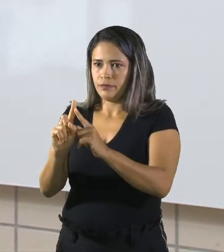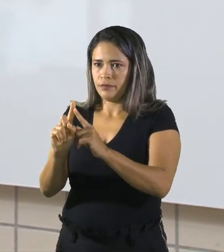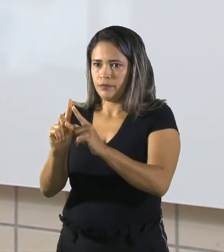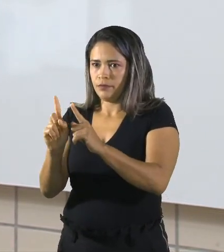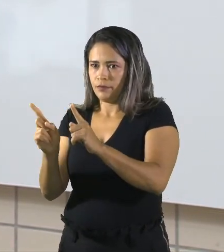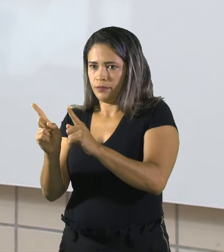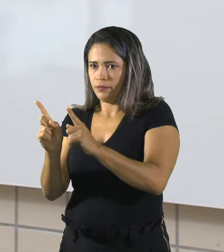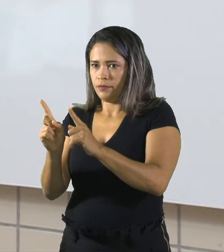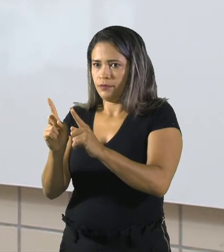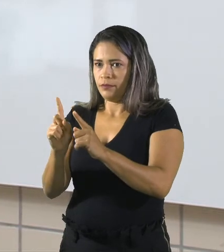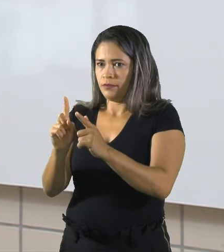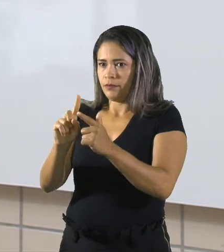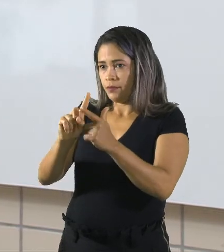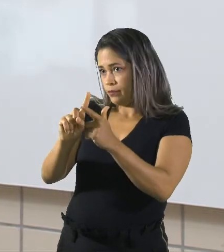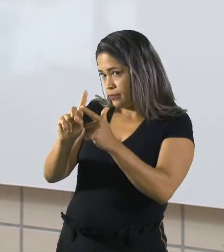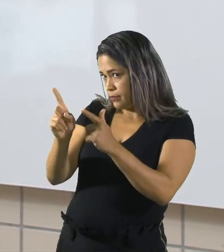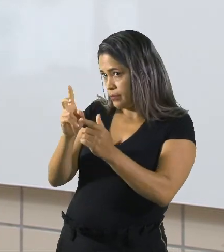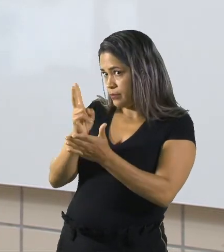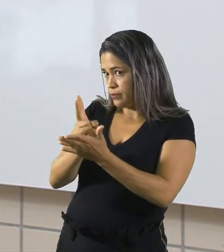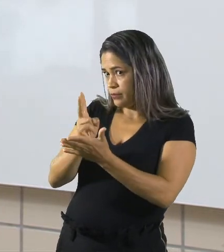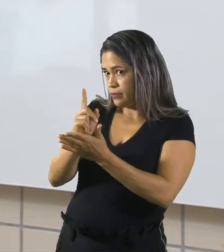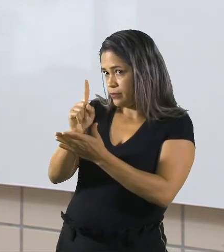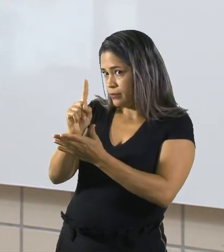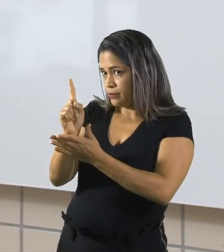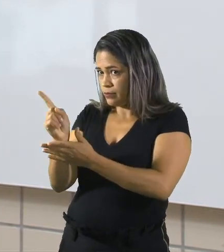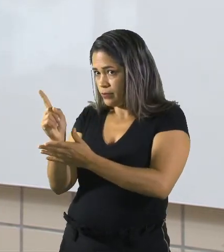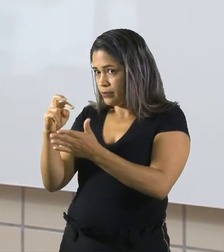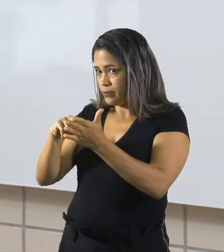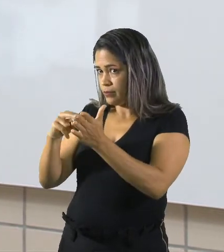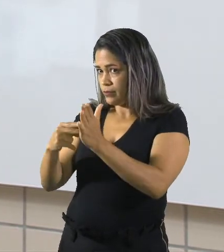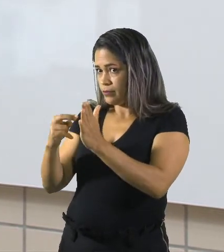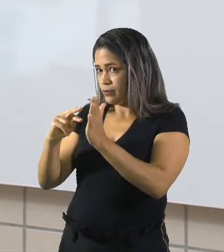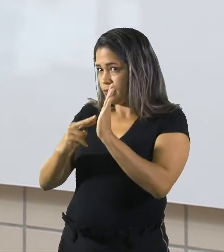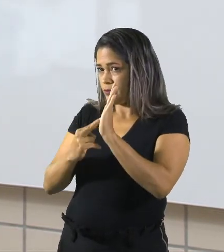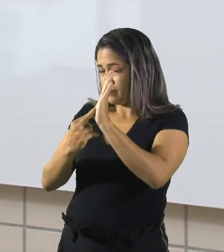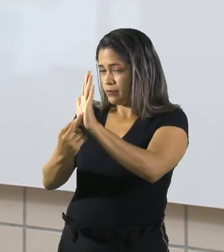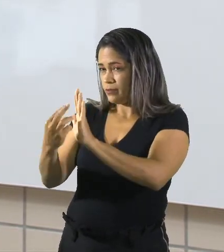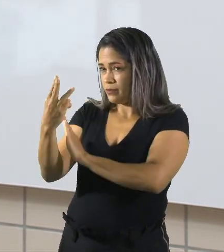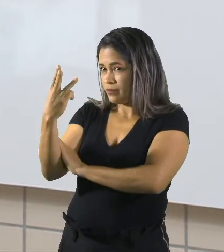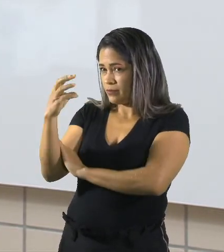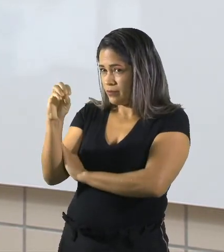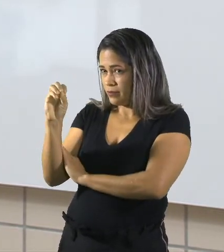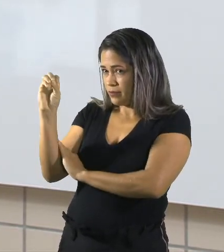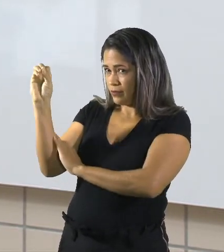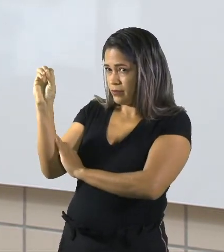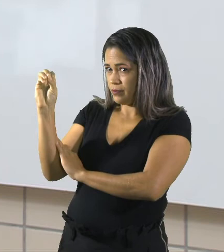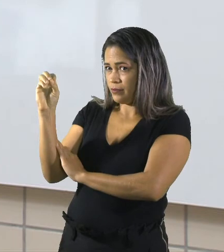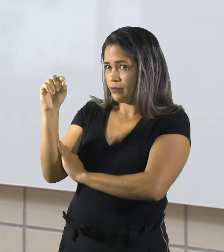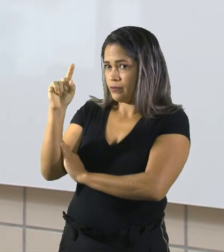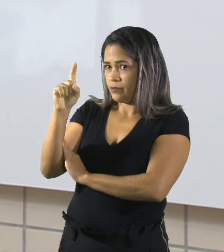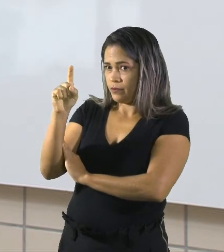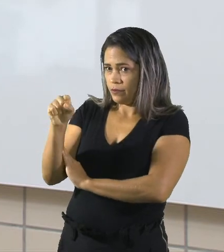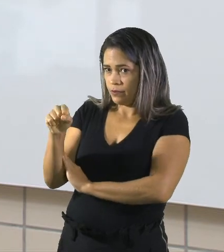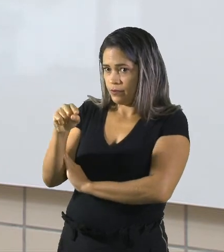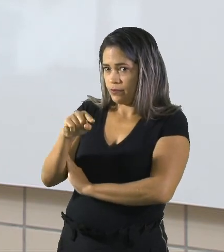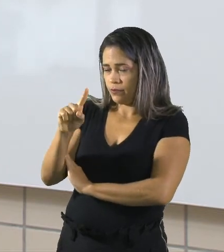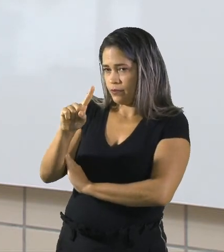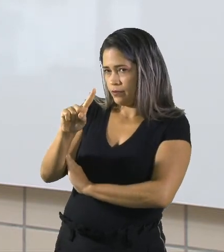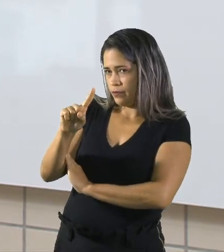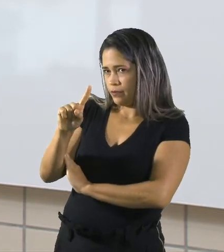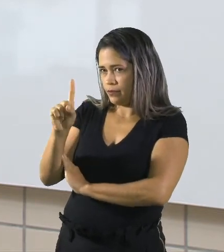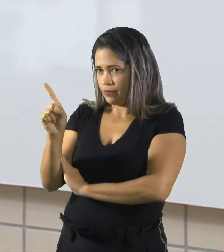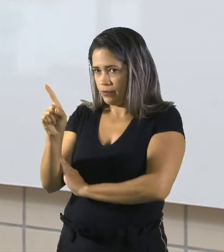ele fez um giro de 30 graus. Então, pensem o seguinte, esse ponteiro, esse giro que ele